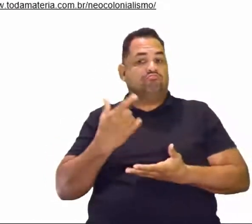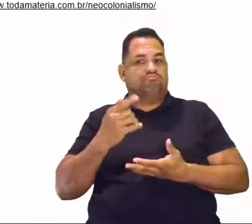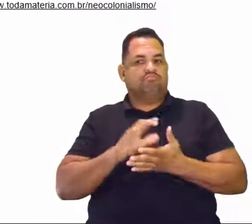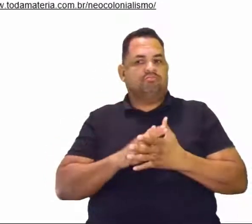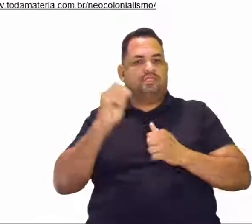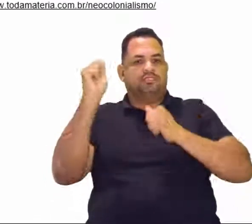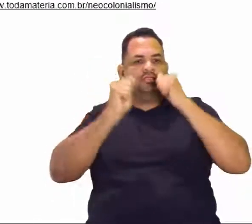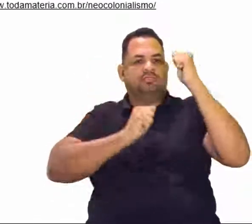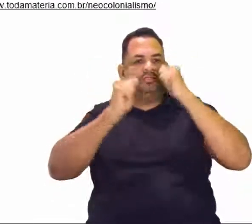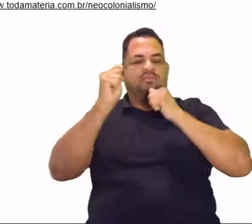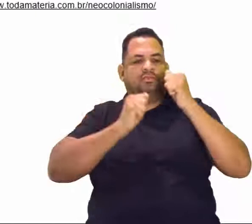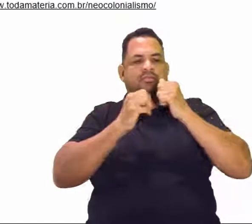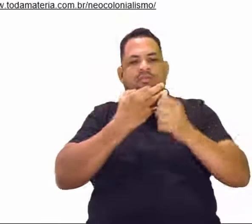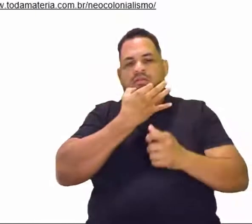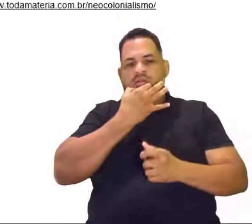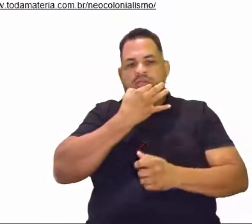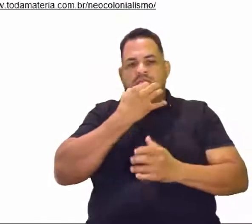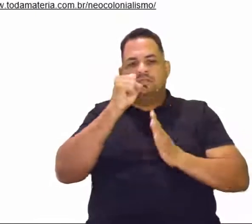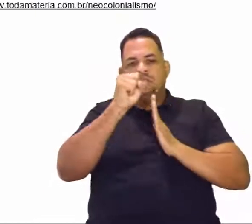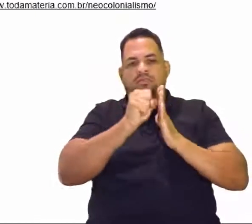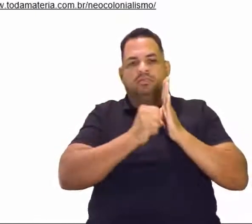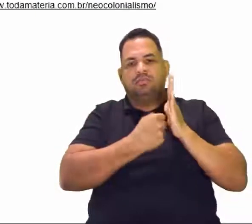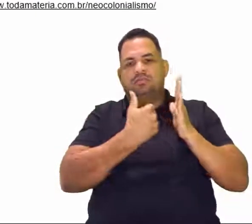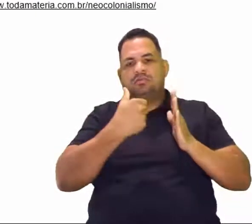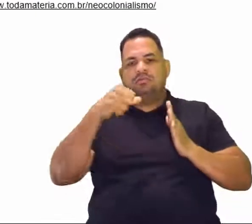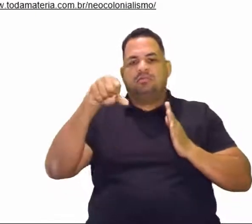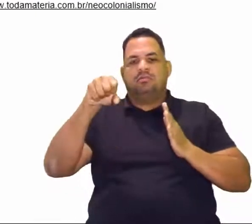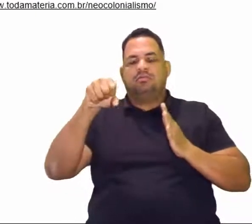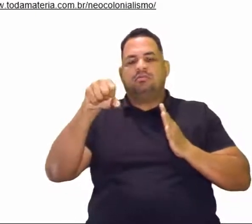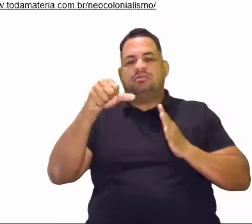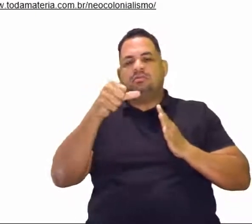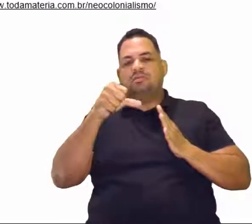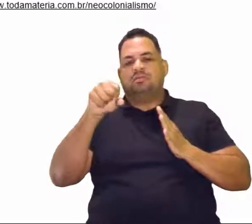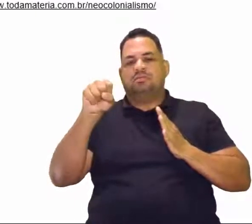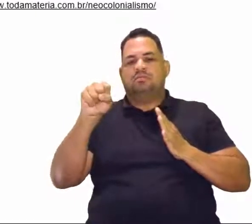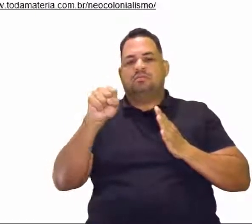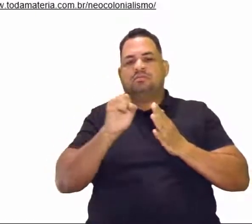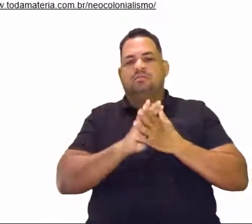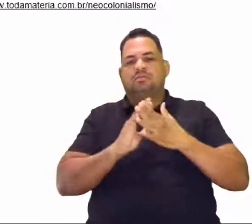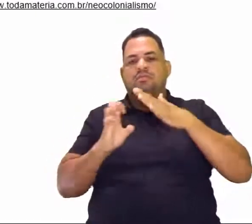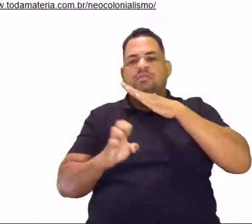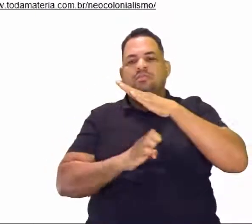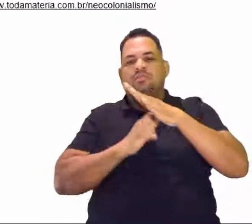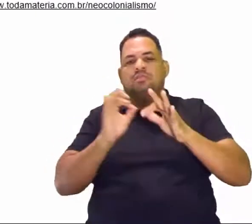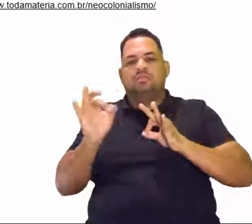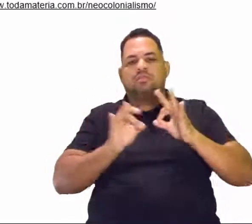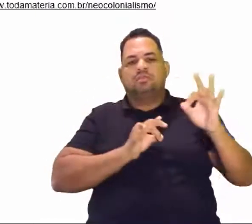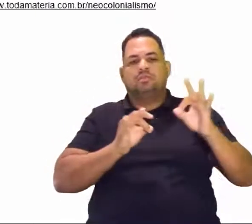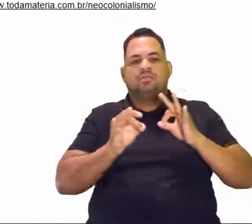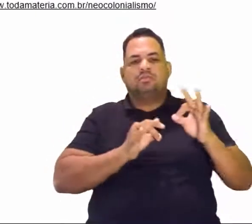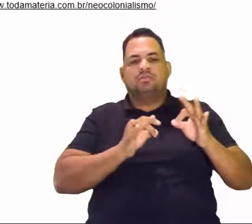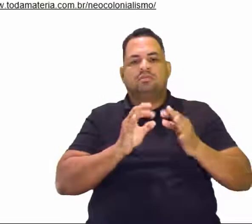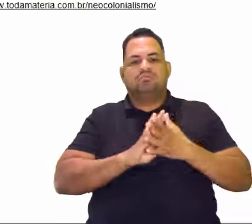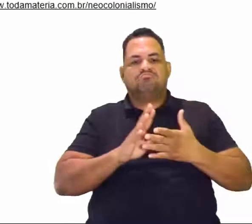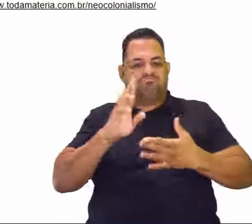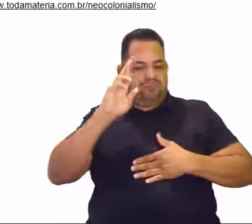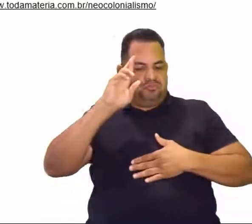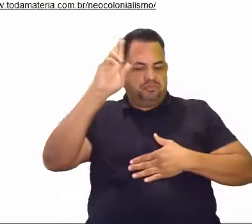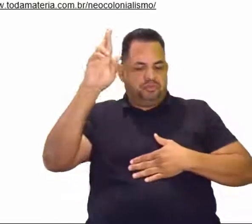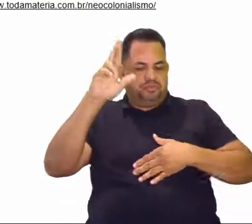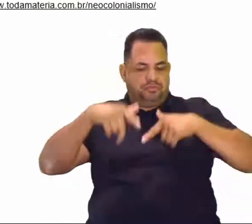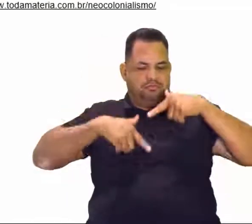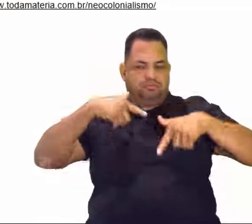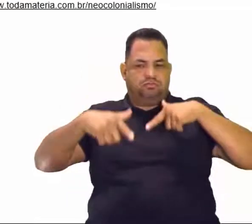com a industrialização Inglesa no século 18 grandes empresas se constituíram e monopolizaram a produ ção